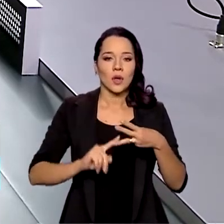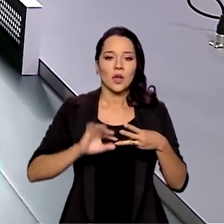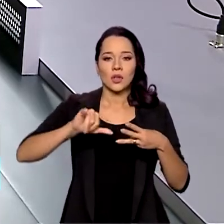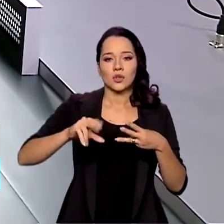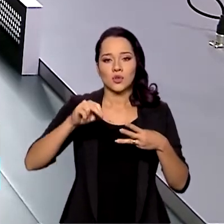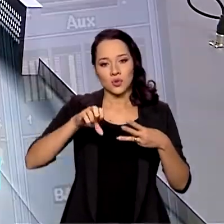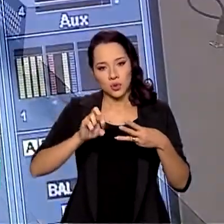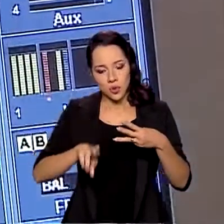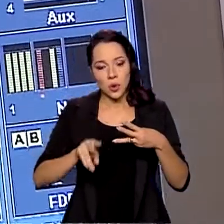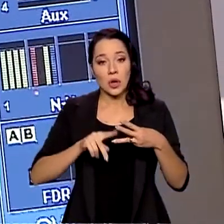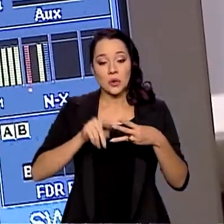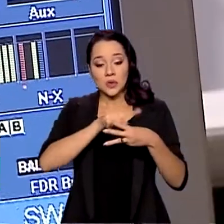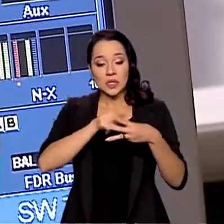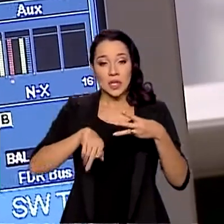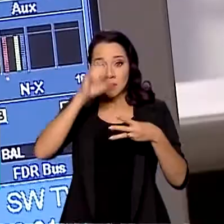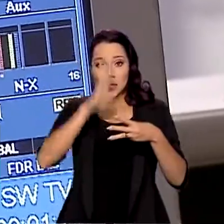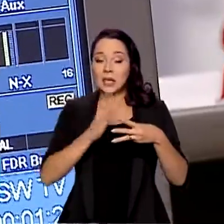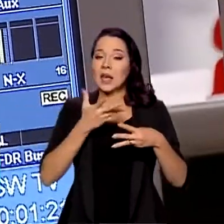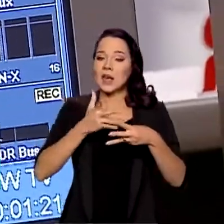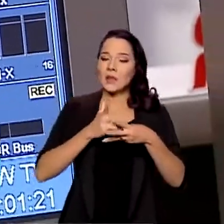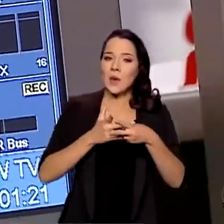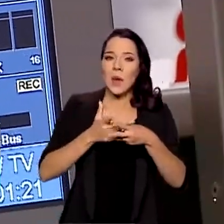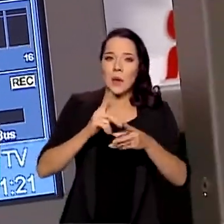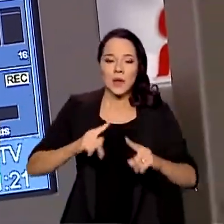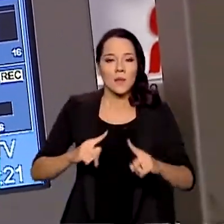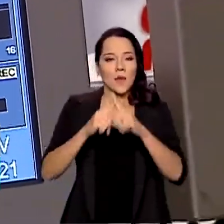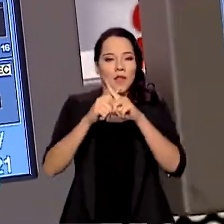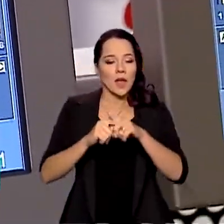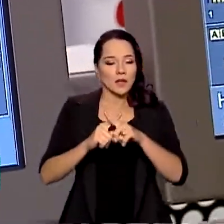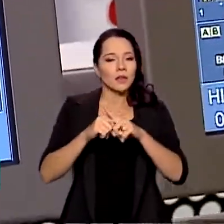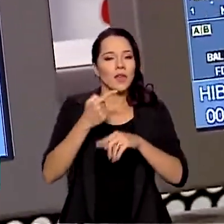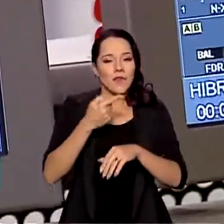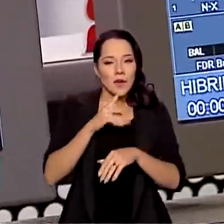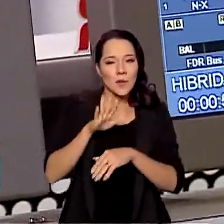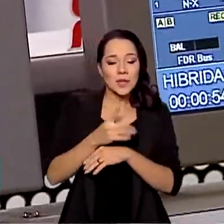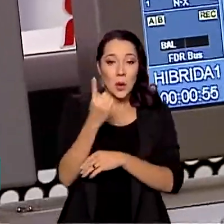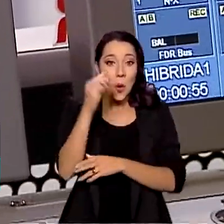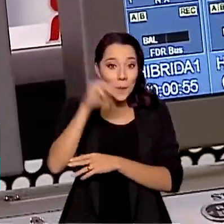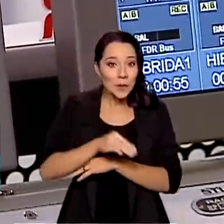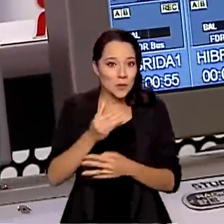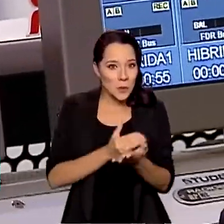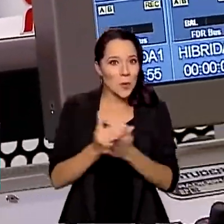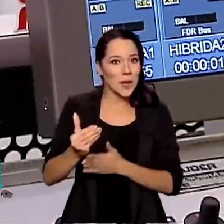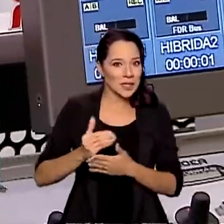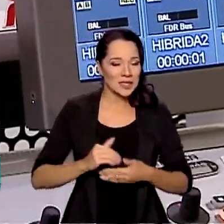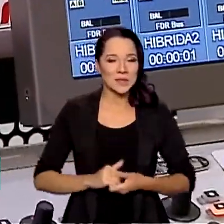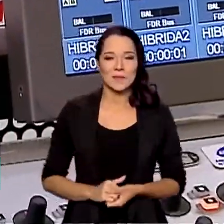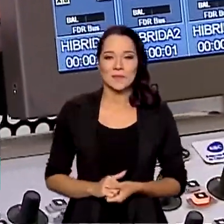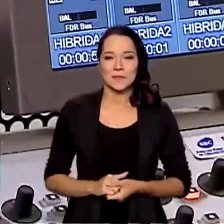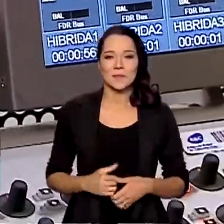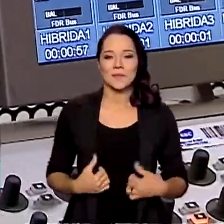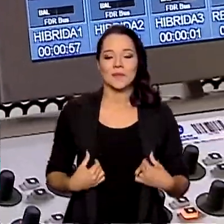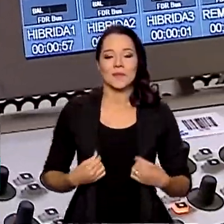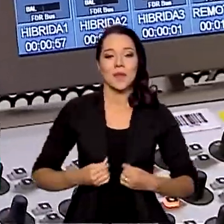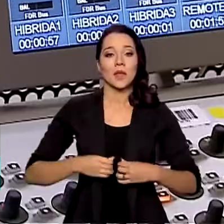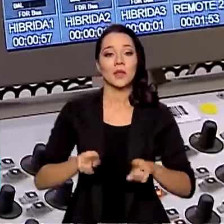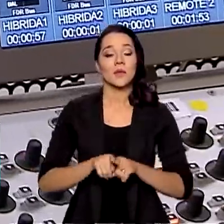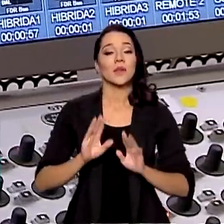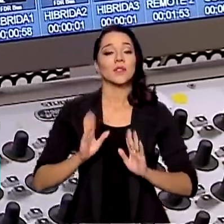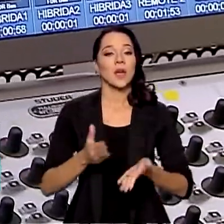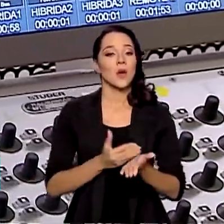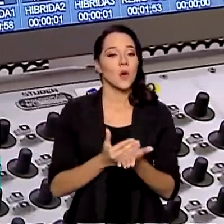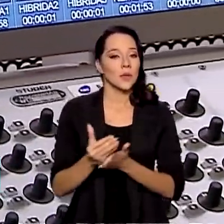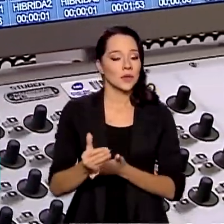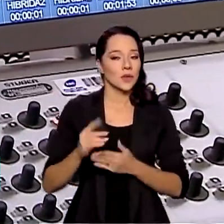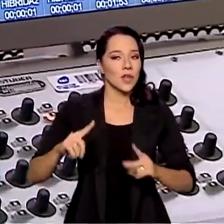em busca aí dessa medalha na prova dos 100 metros, que começa literalmente daqui a um minuto. Além dele,